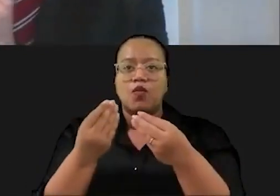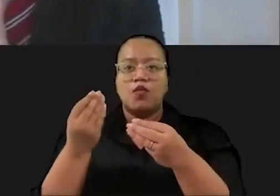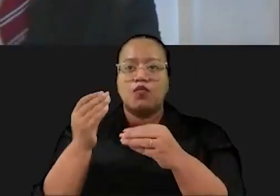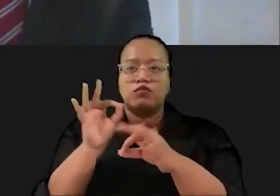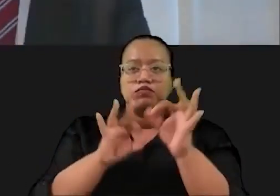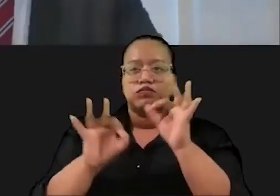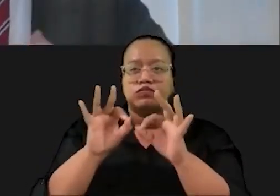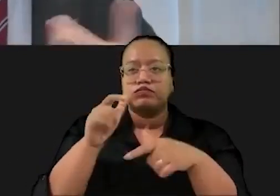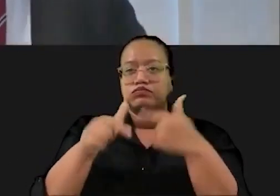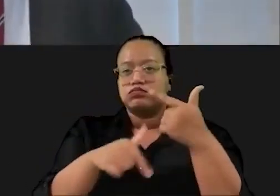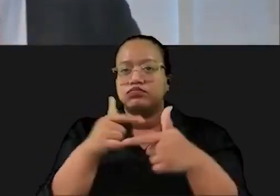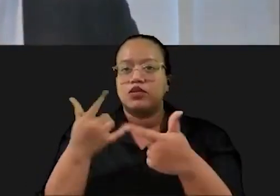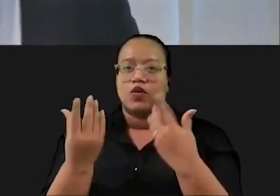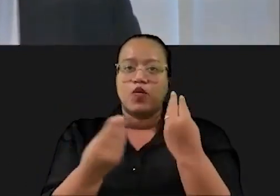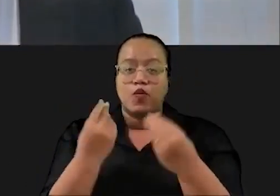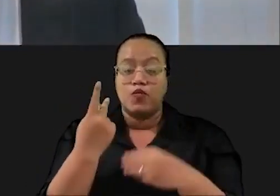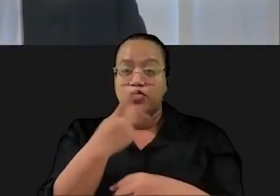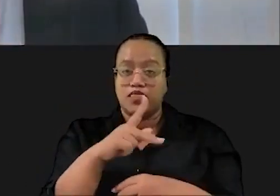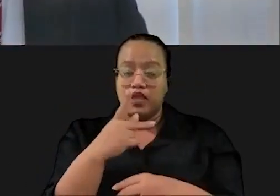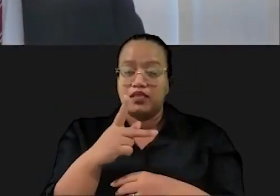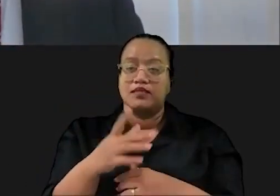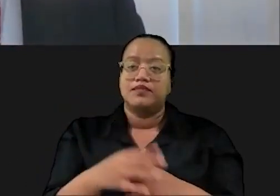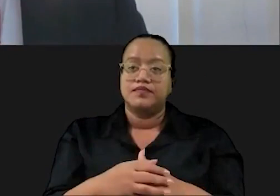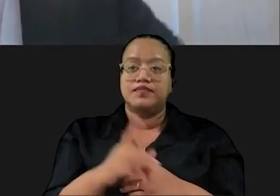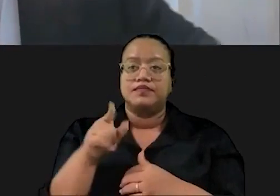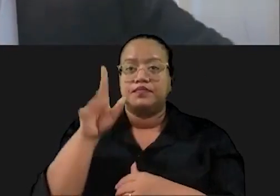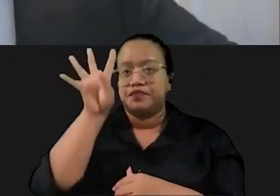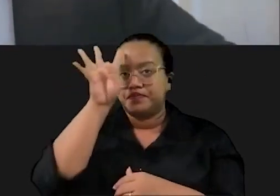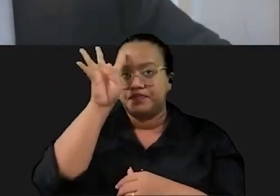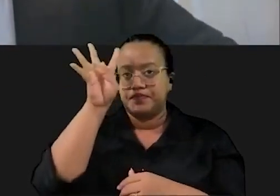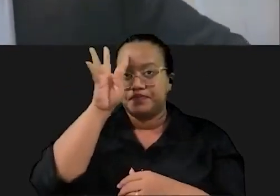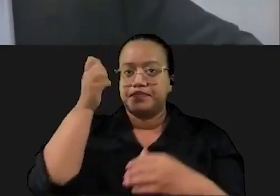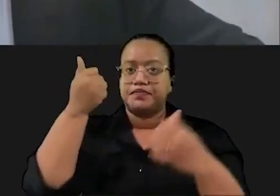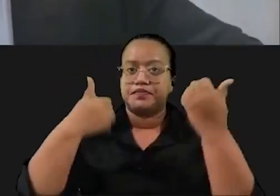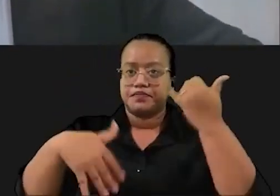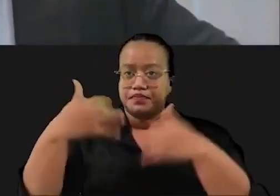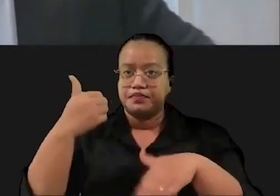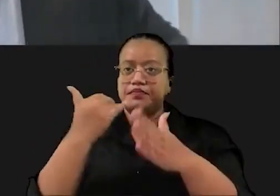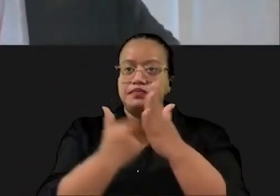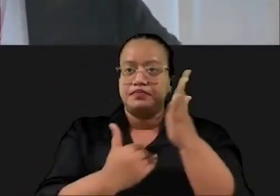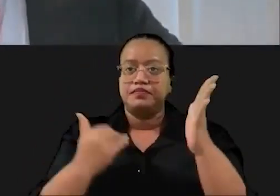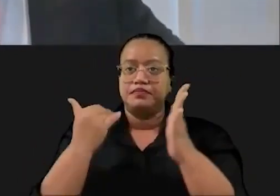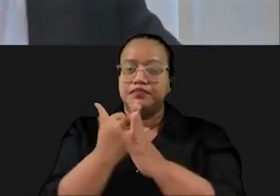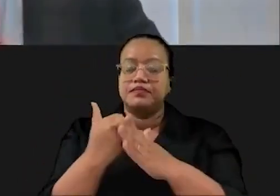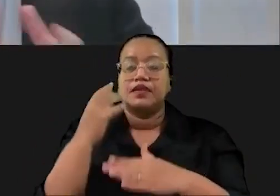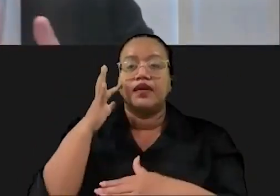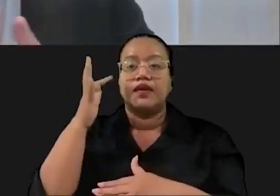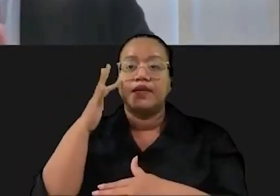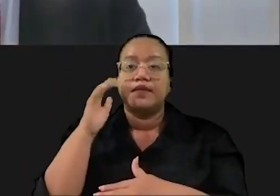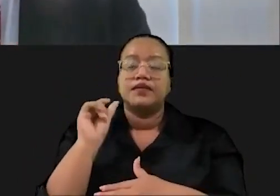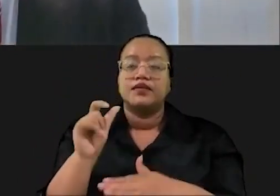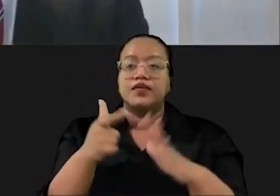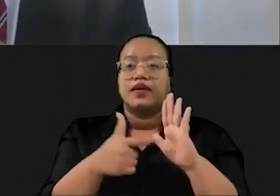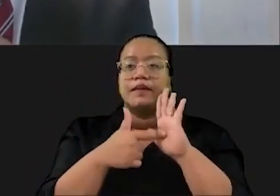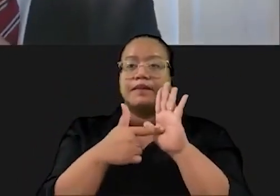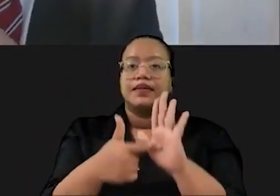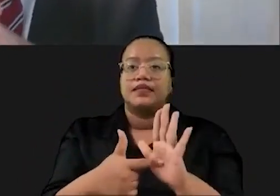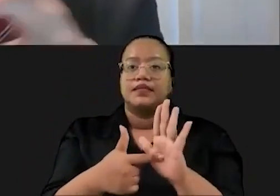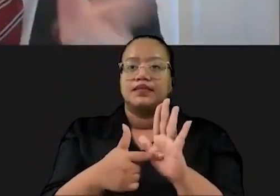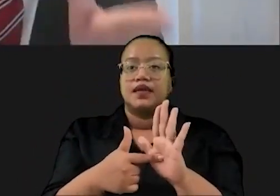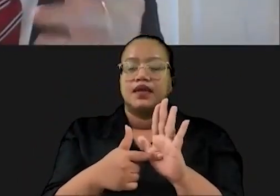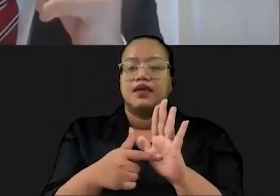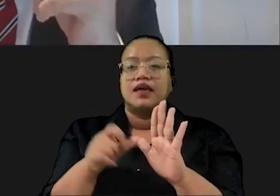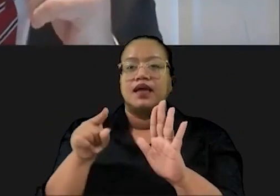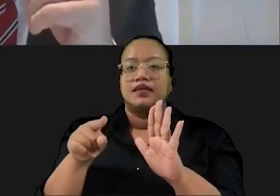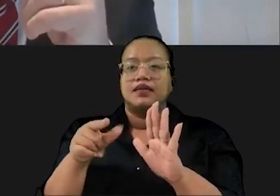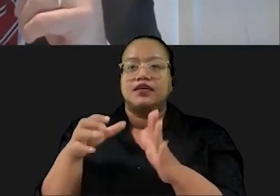quarta-feira. Quando eu pensei em apresentar os fluxos do PJE nos juizados da terceira região, eu pensei numa definição. Não